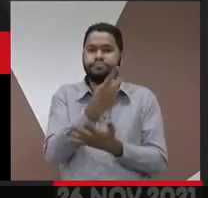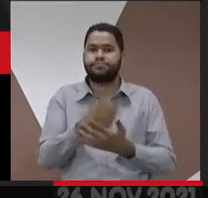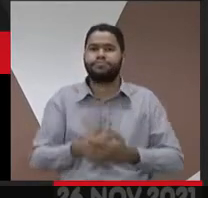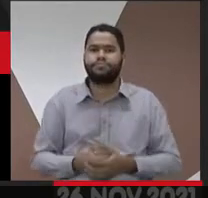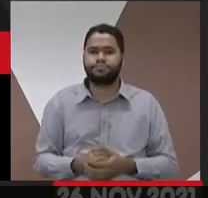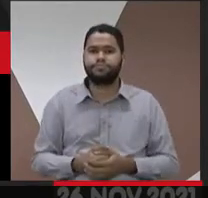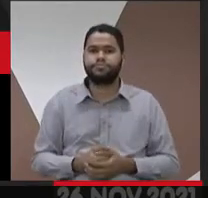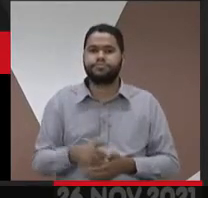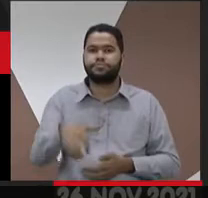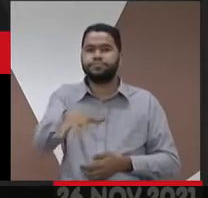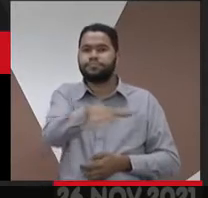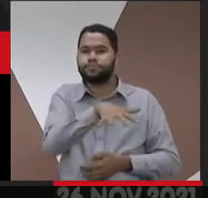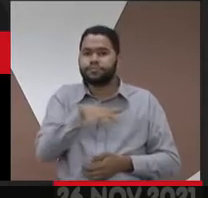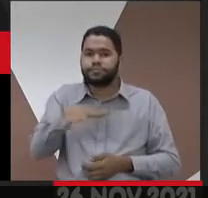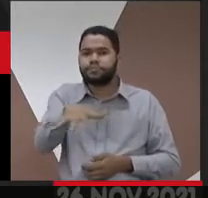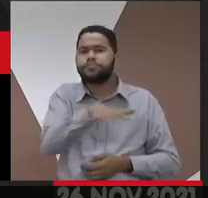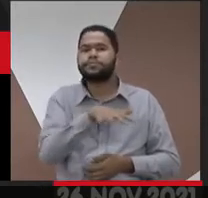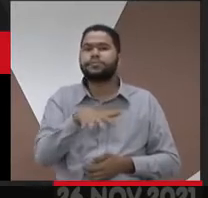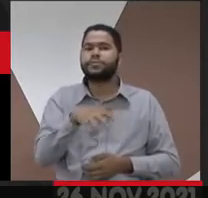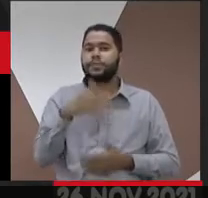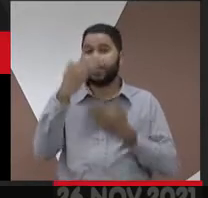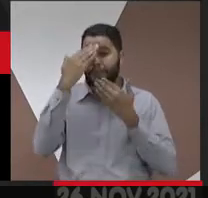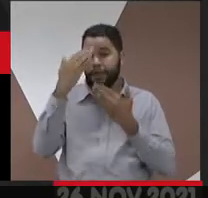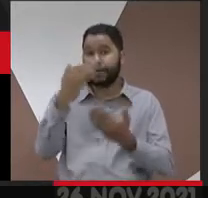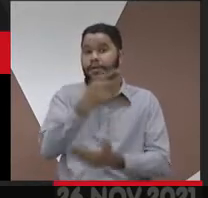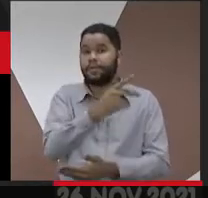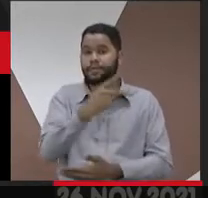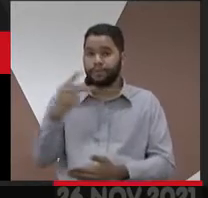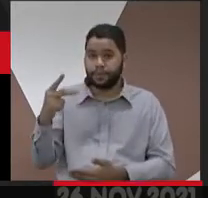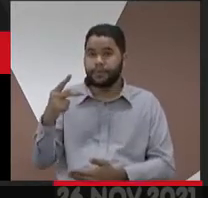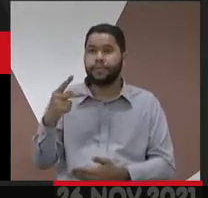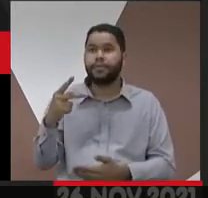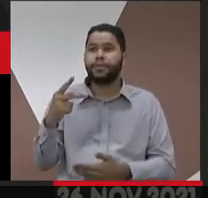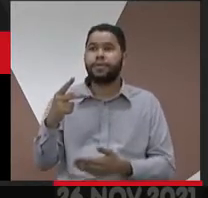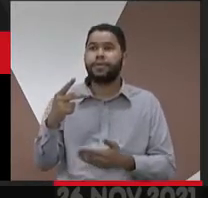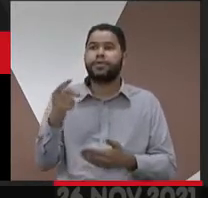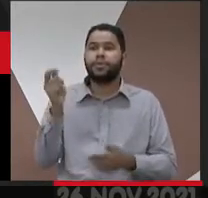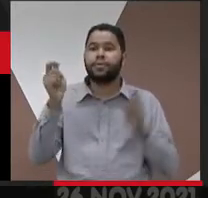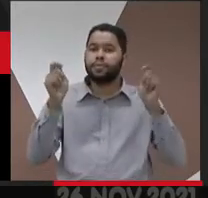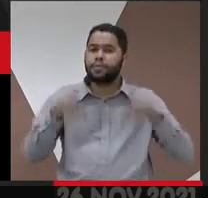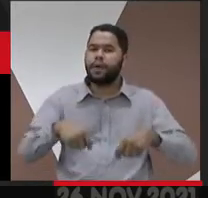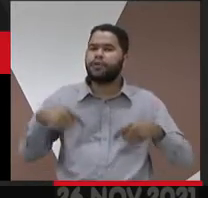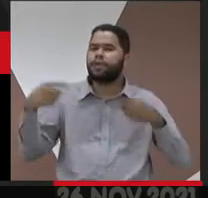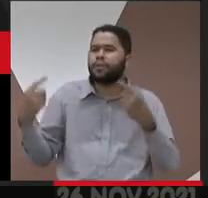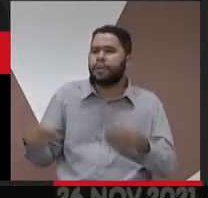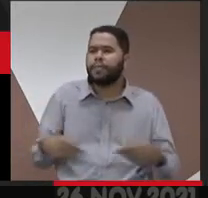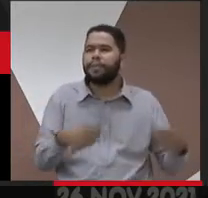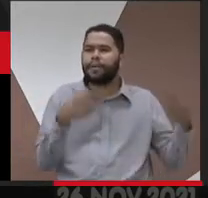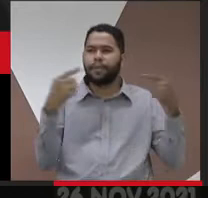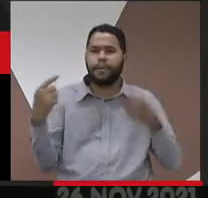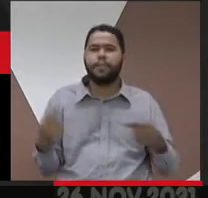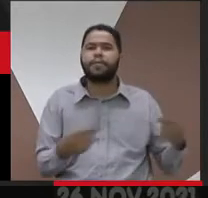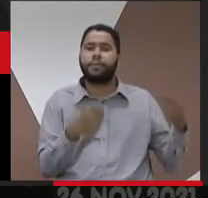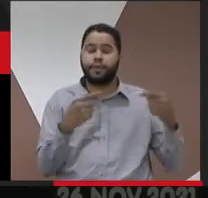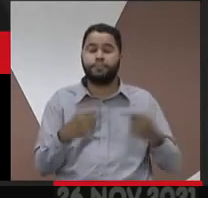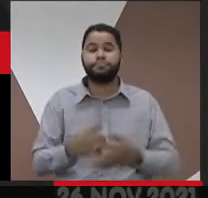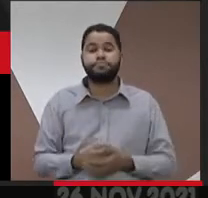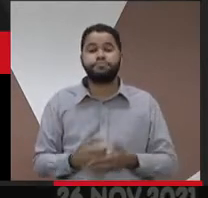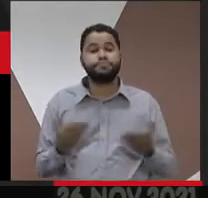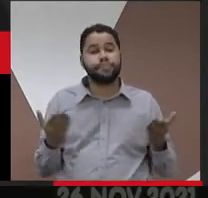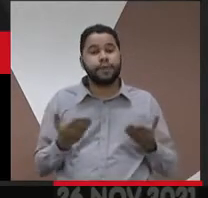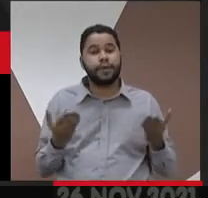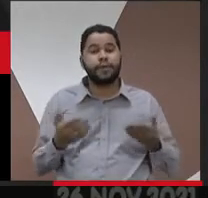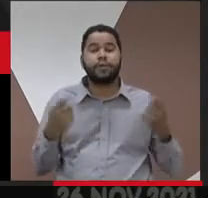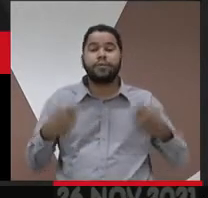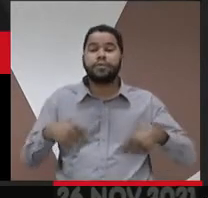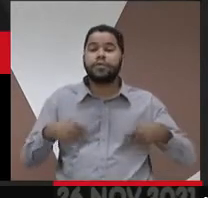espaço que, mais uma vez, eu gostaria de agradecer ao presidente por abrir para que a gente possa debater esse tema. E agora